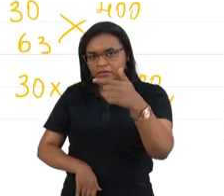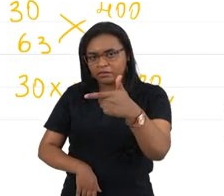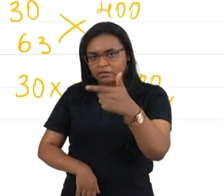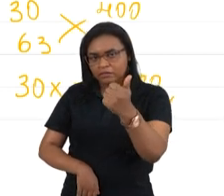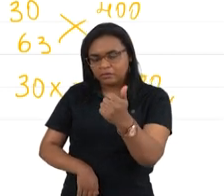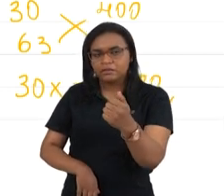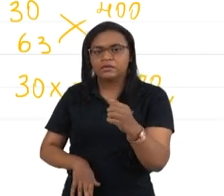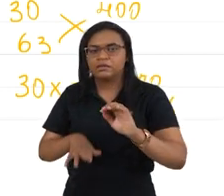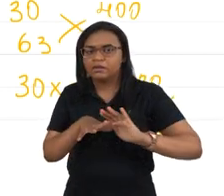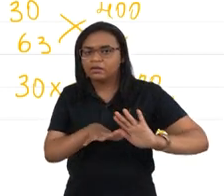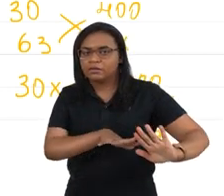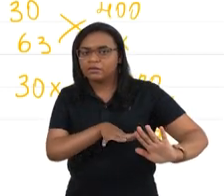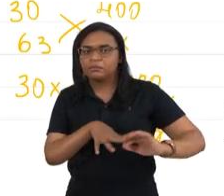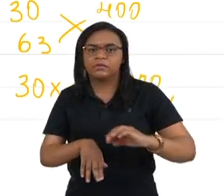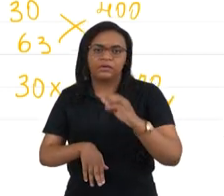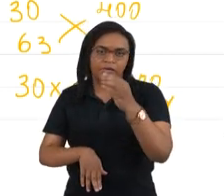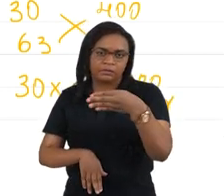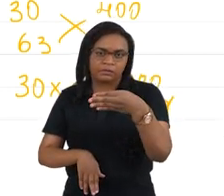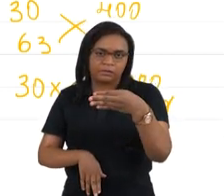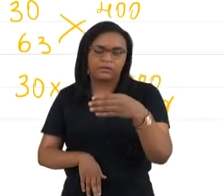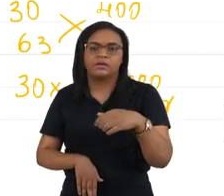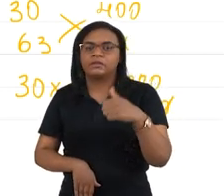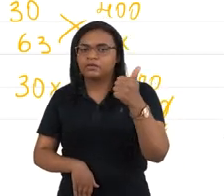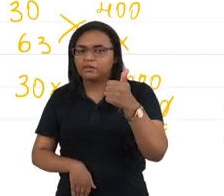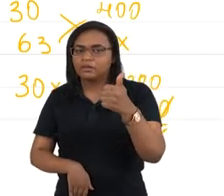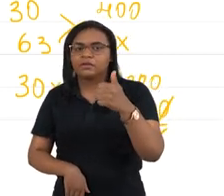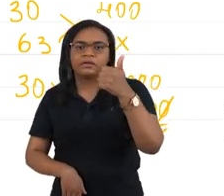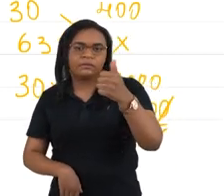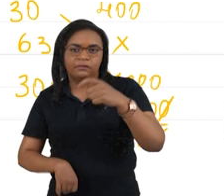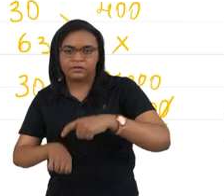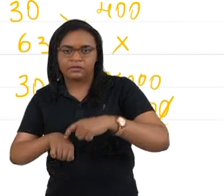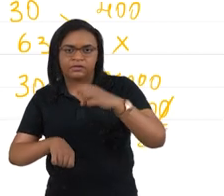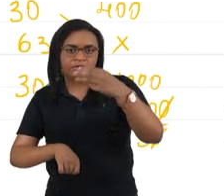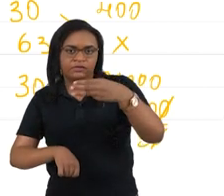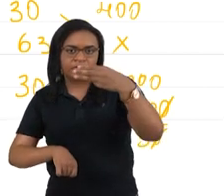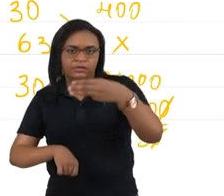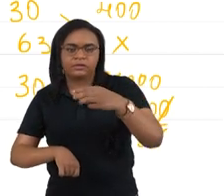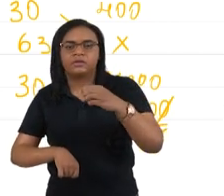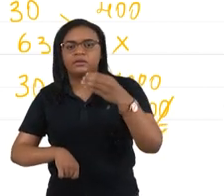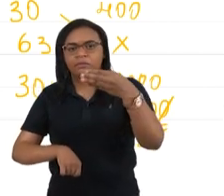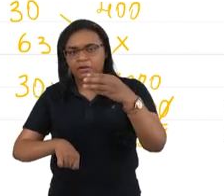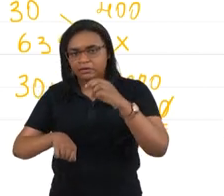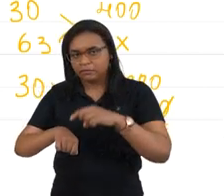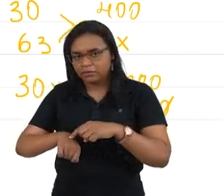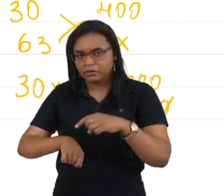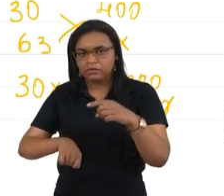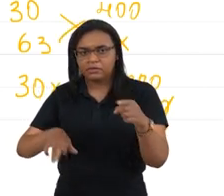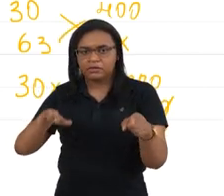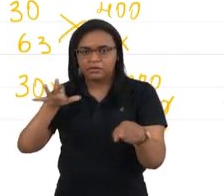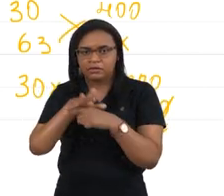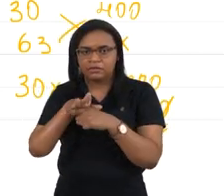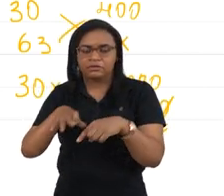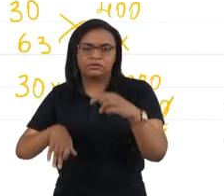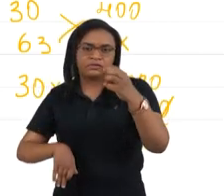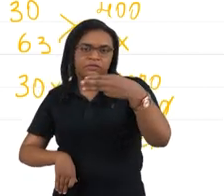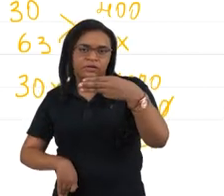Sobra 4. Sobrou 4, né? Dá 1, porque 1 vezes 3 é 3. 4 menos 3 dá 1. Aí